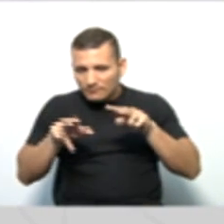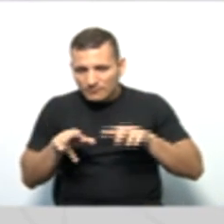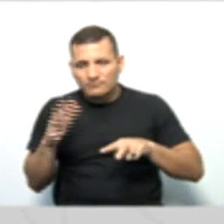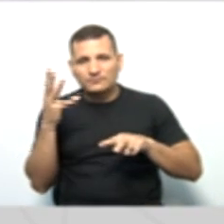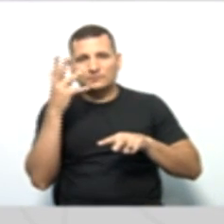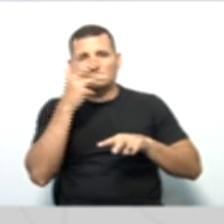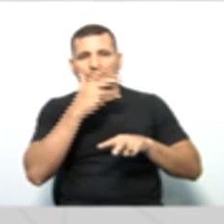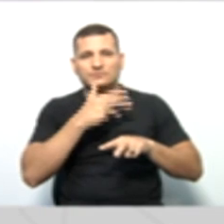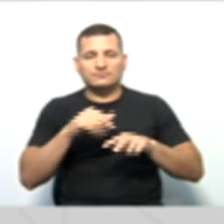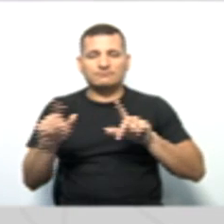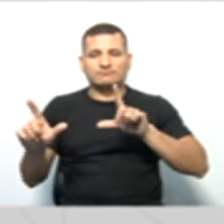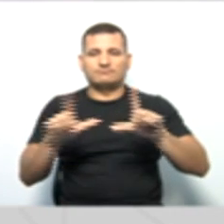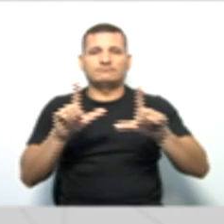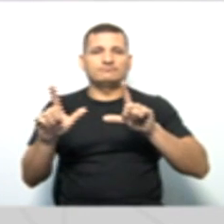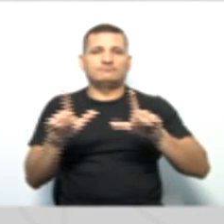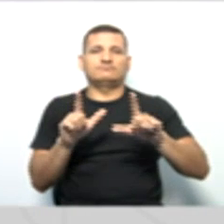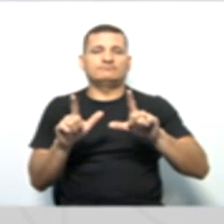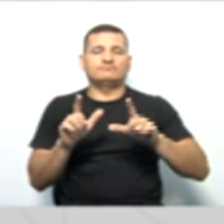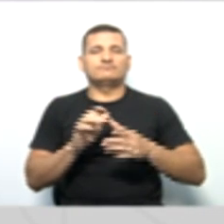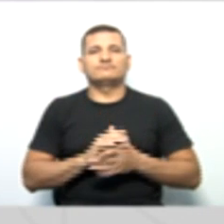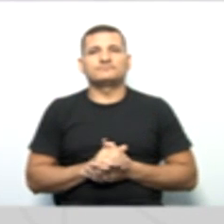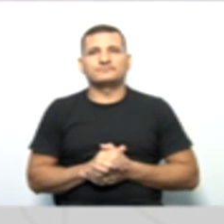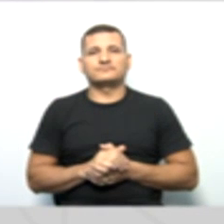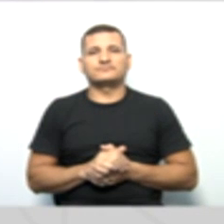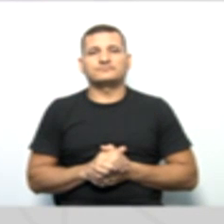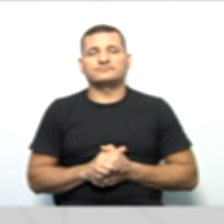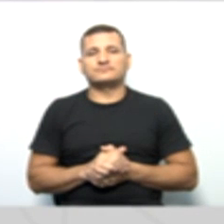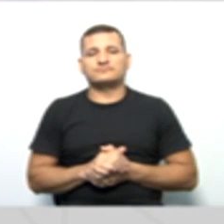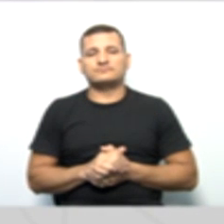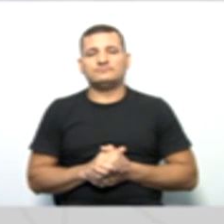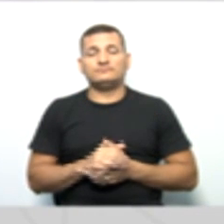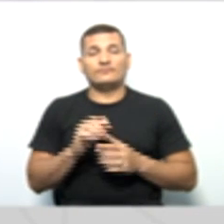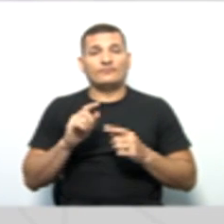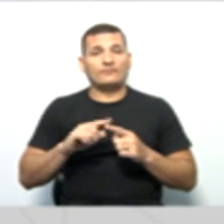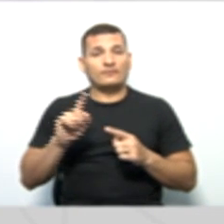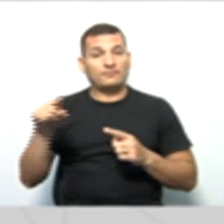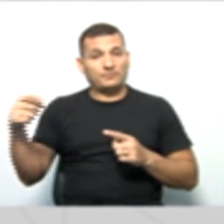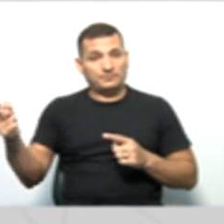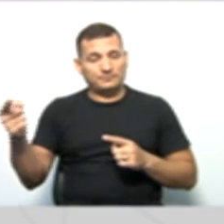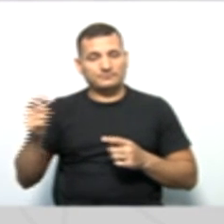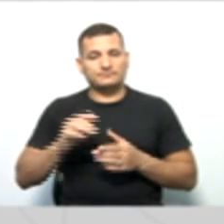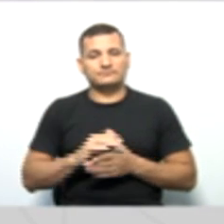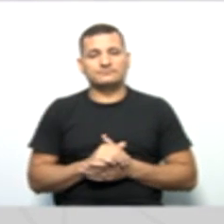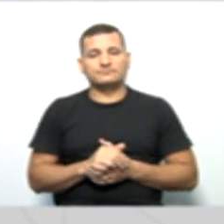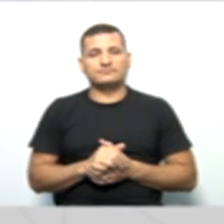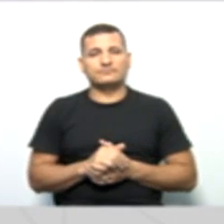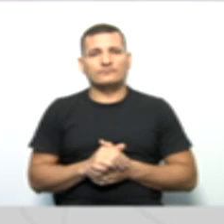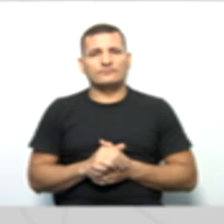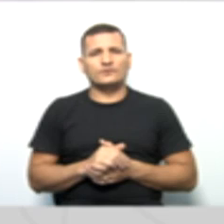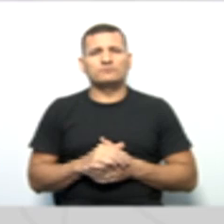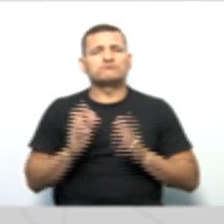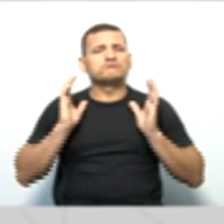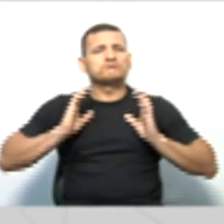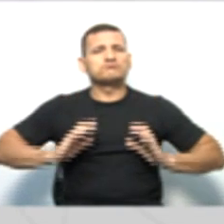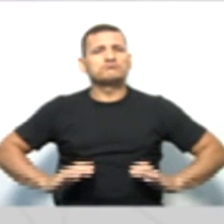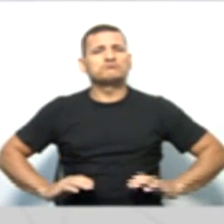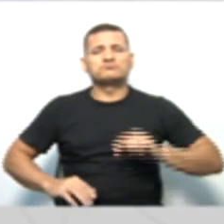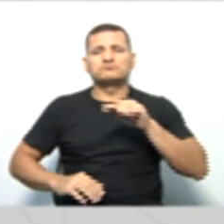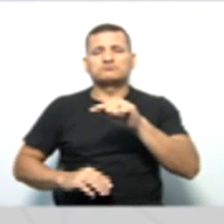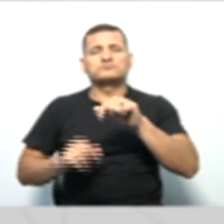as telinhas de funcionalidade do meu sistema, tá? Depois que eu faço isso, como que ele vai se comportar? Qual